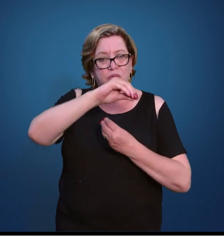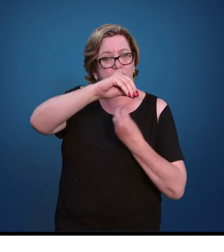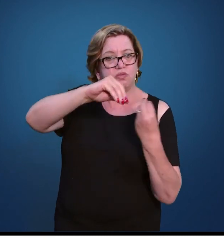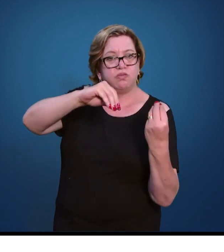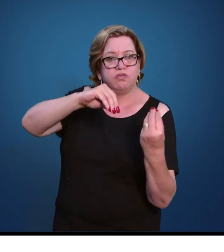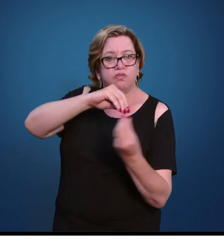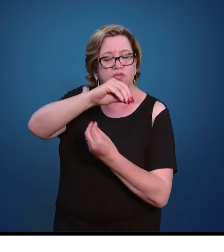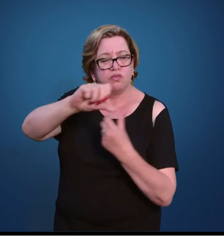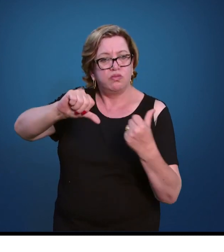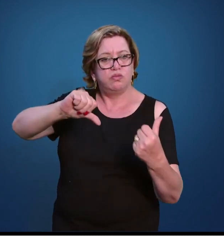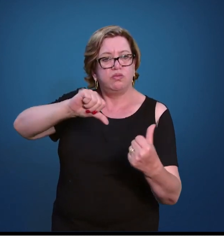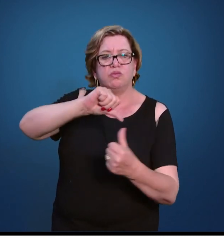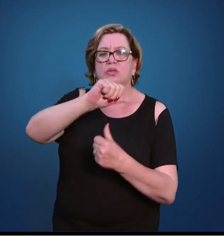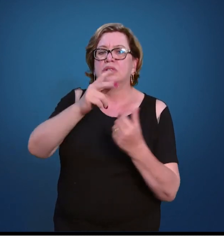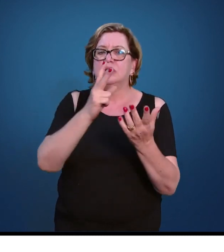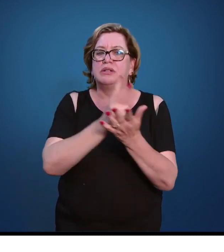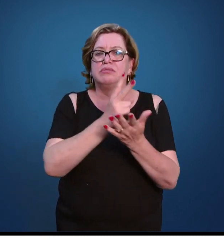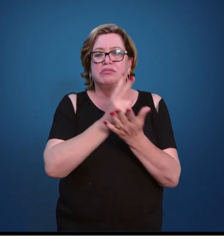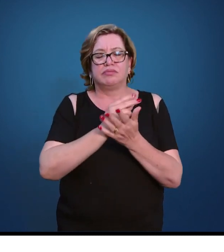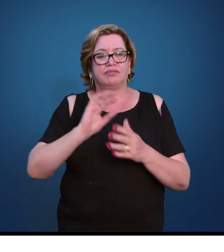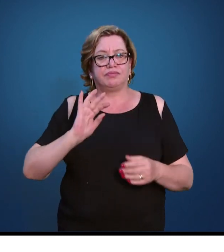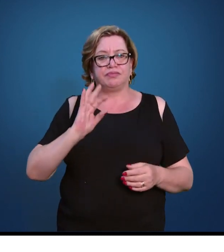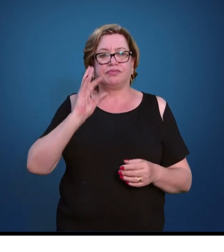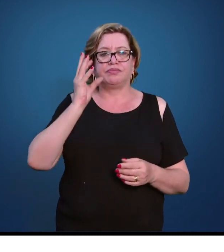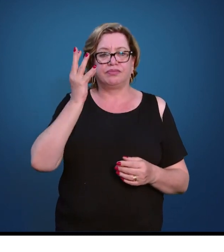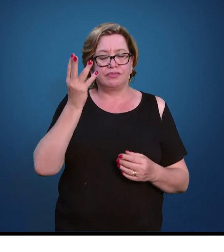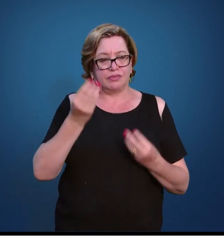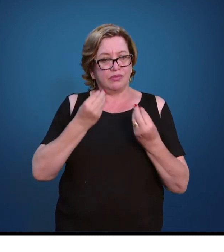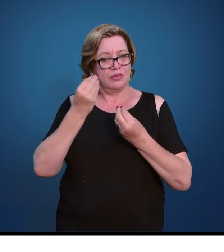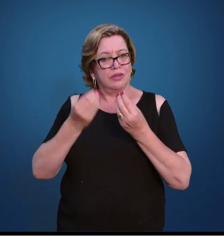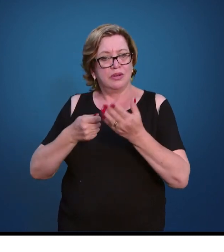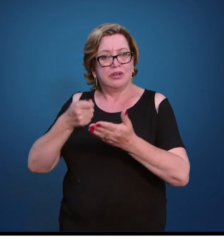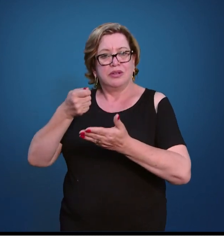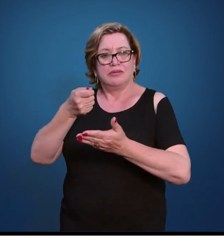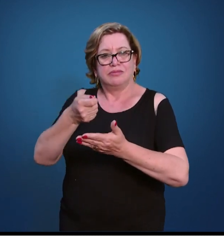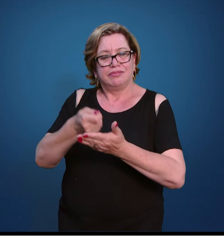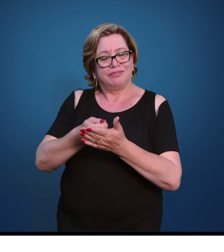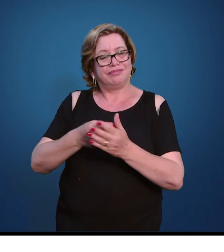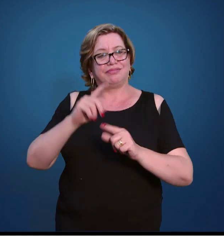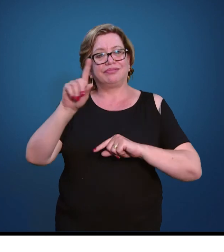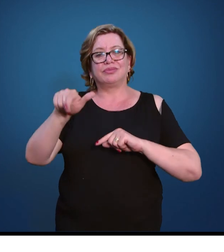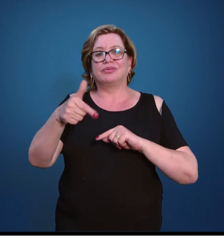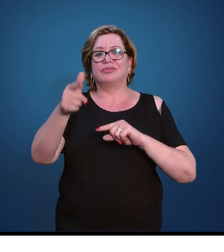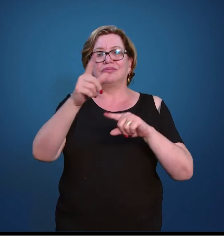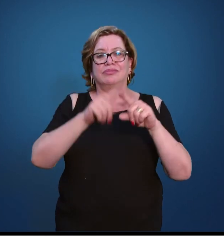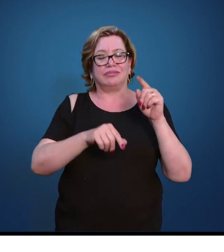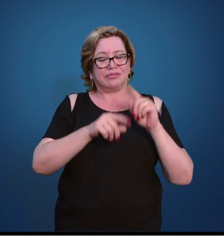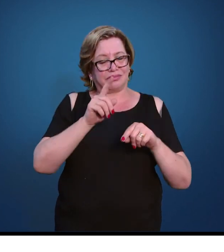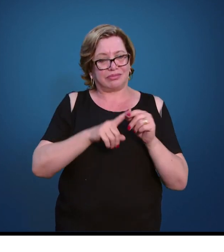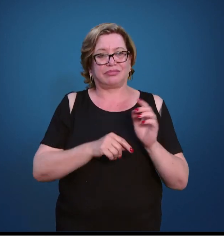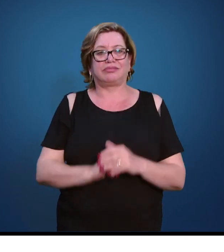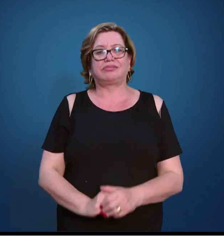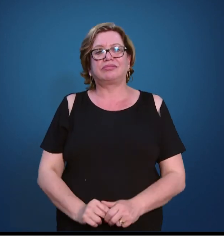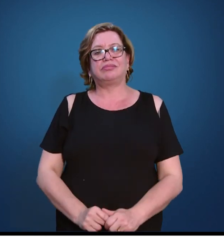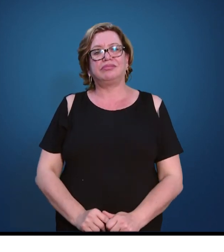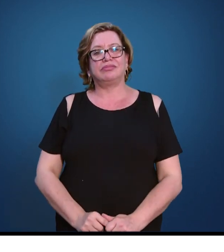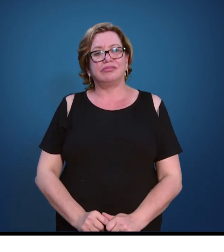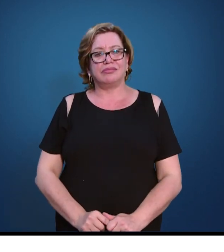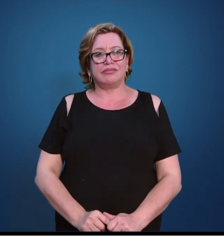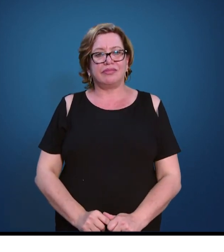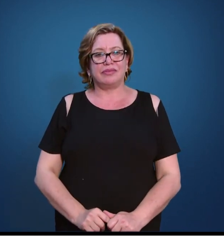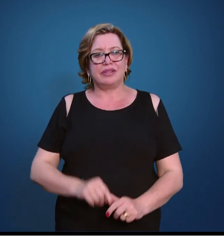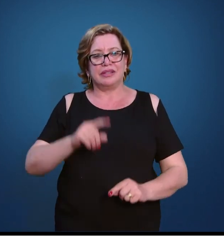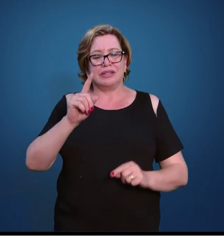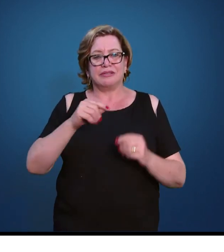vai gerar a forma de eu pagar a próxima entrada de estoque na minha empresa.